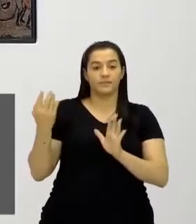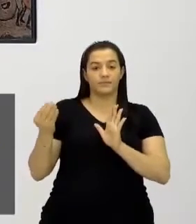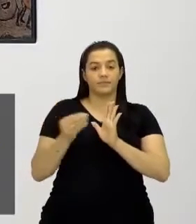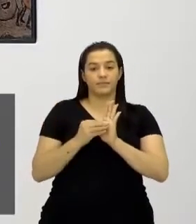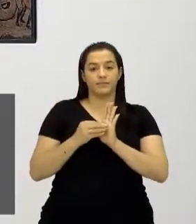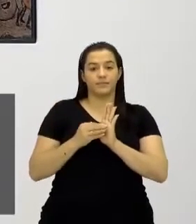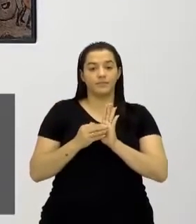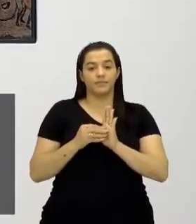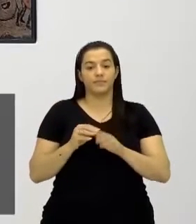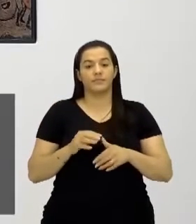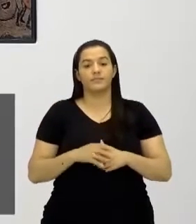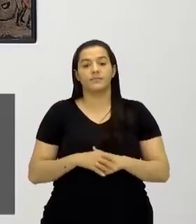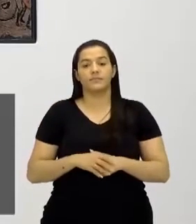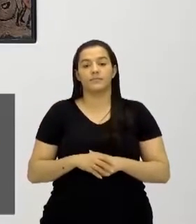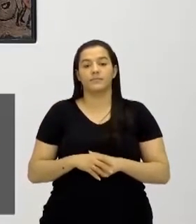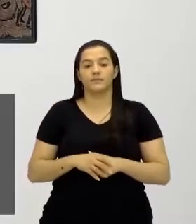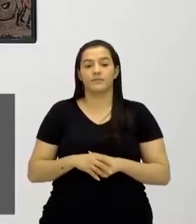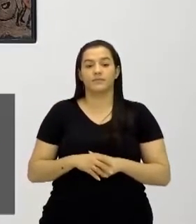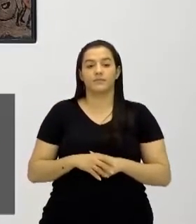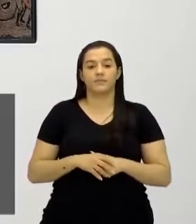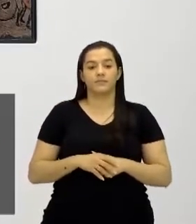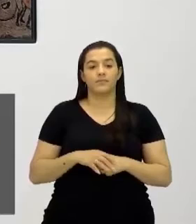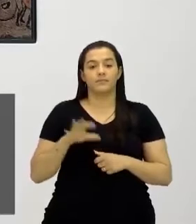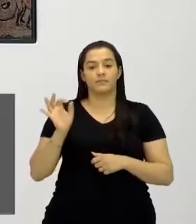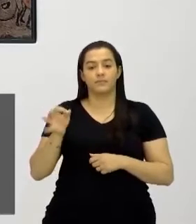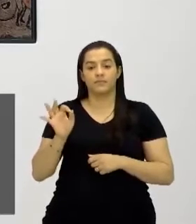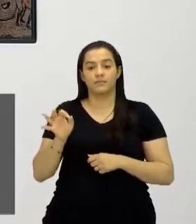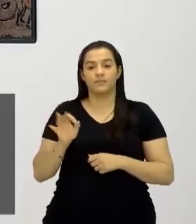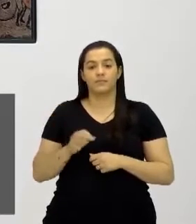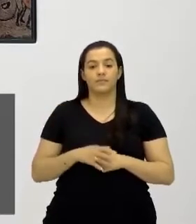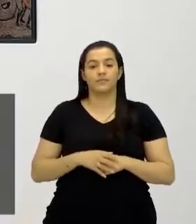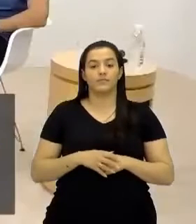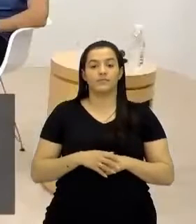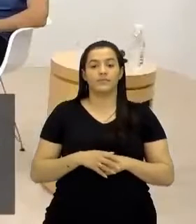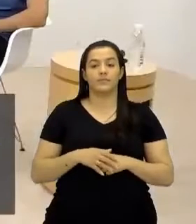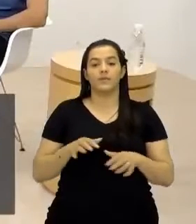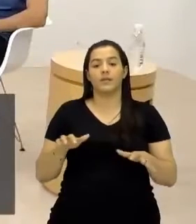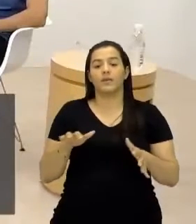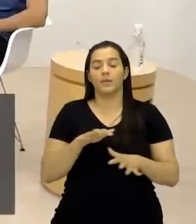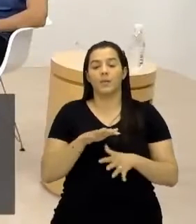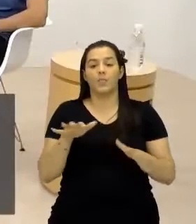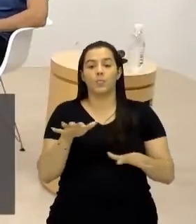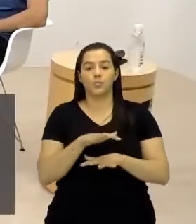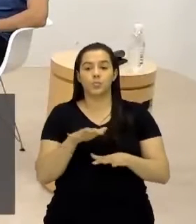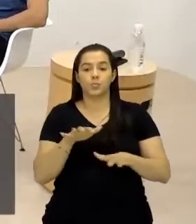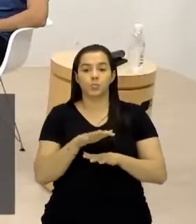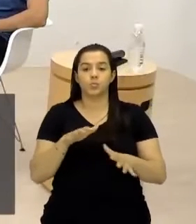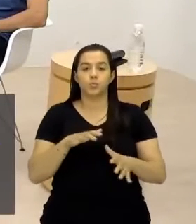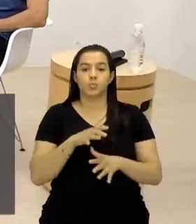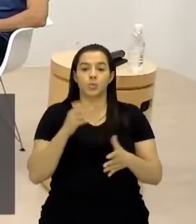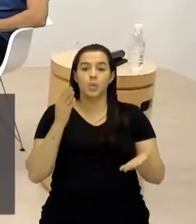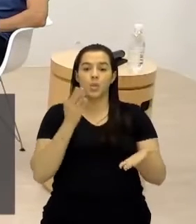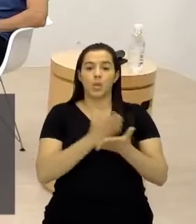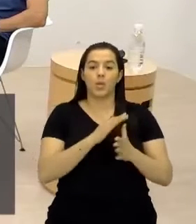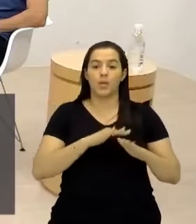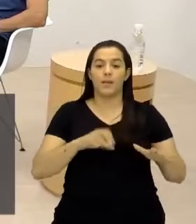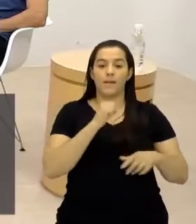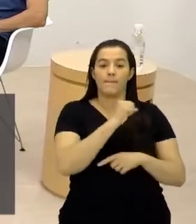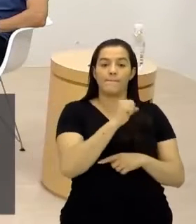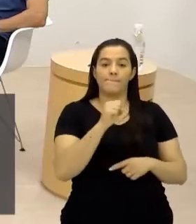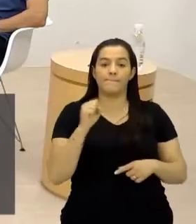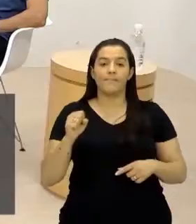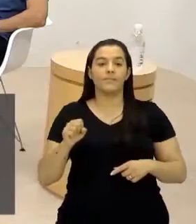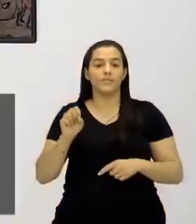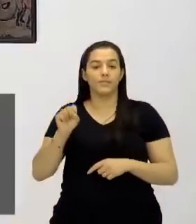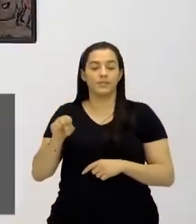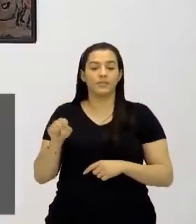contribuição aqui? Deixa eu ver. O exército e escravos. É isso, né, Pro? Acabar com esse movimento significava matar todo mundo.